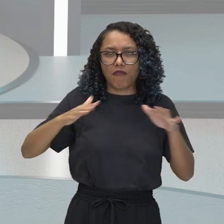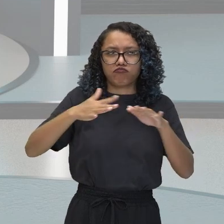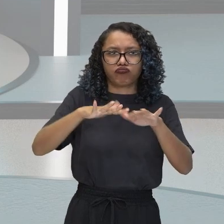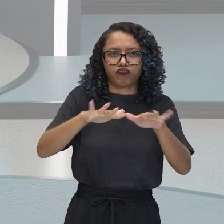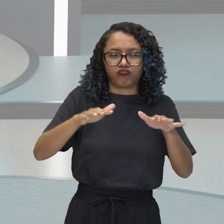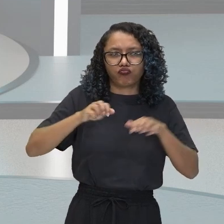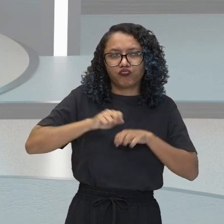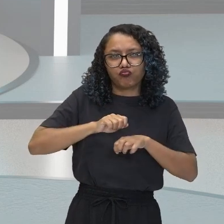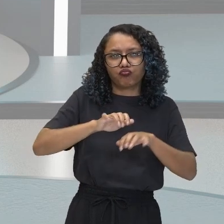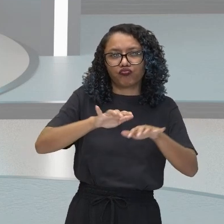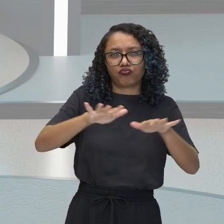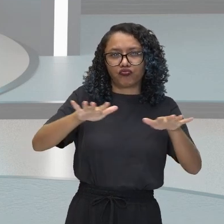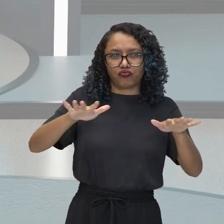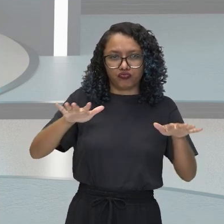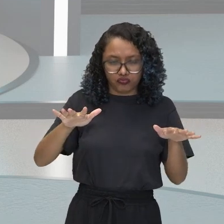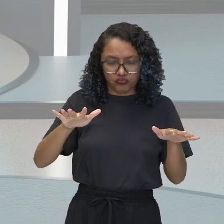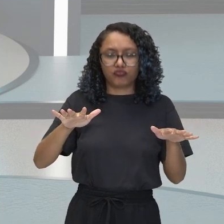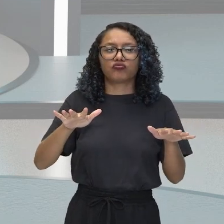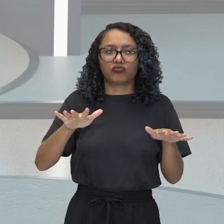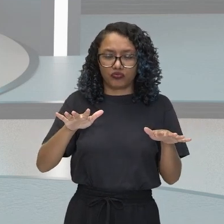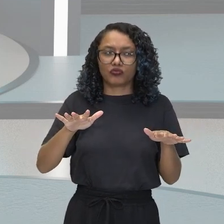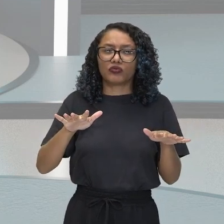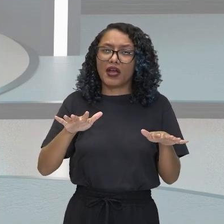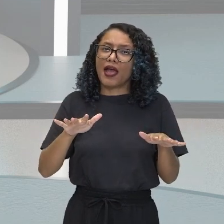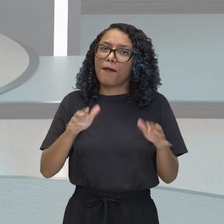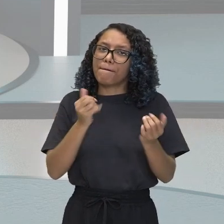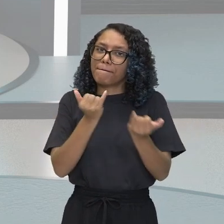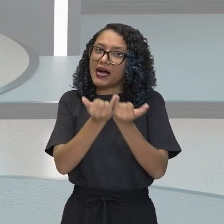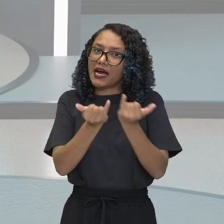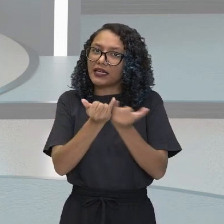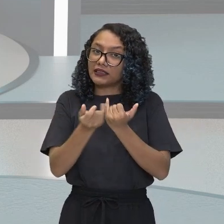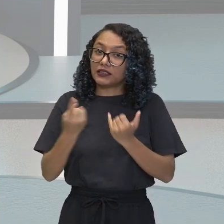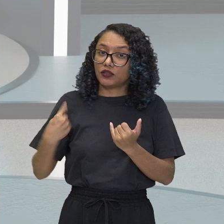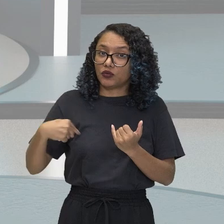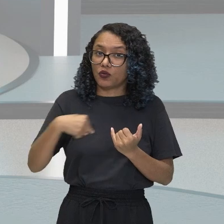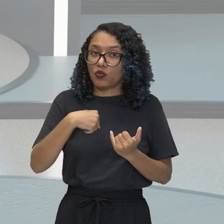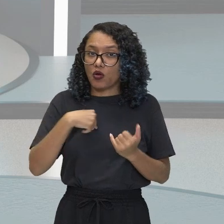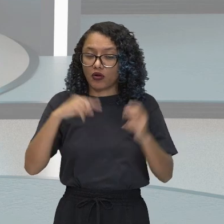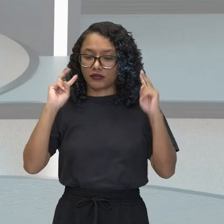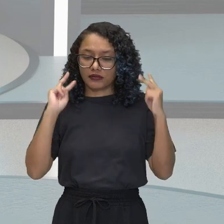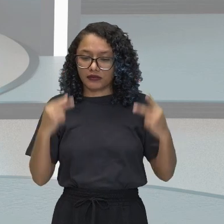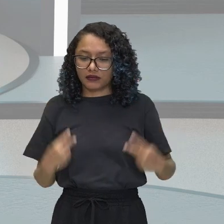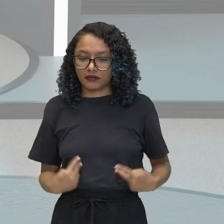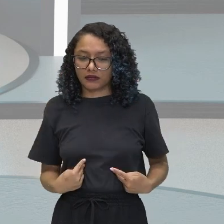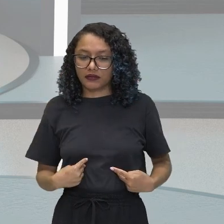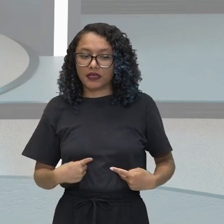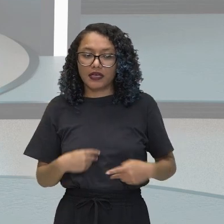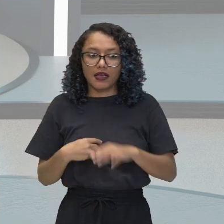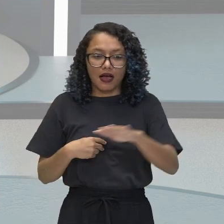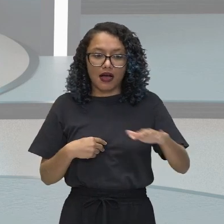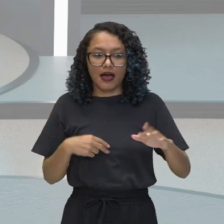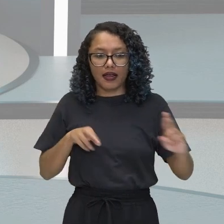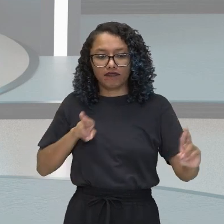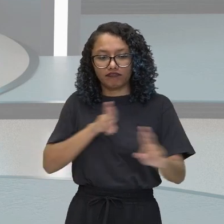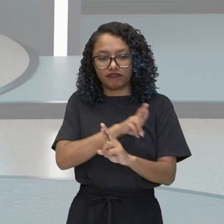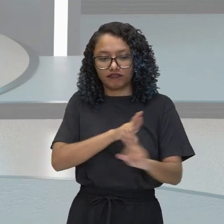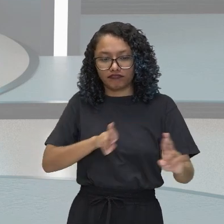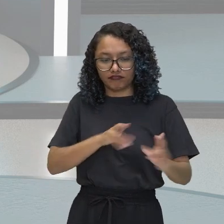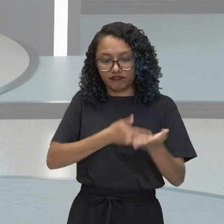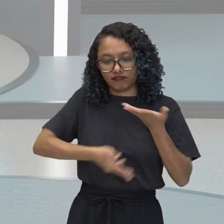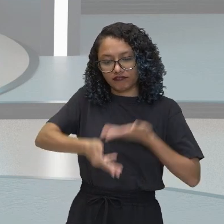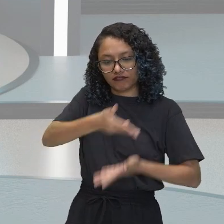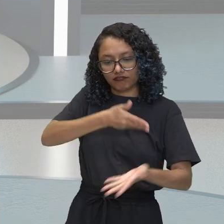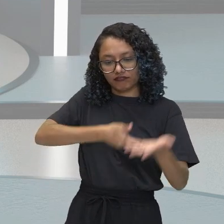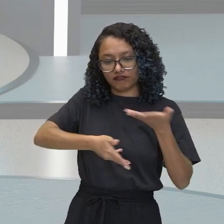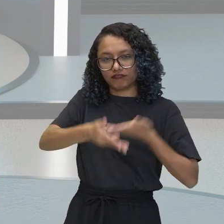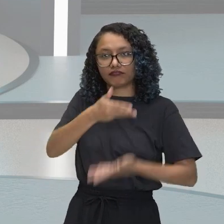coisa acontece na nossa interação com o meio. Não estamos enxergando, mas estamos a todo momento tendo essa troca.